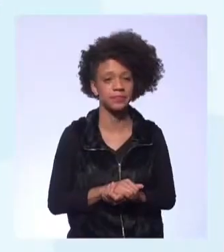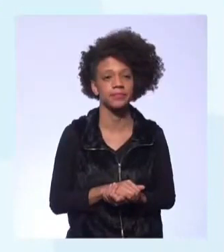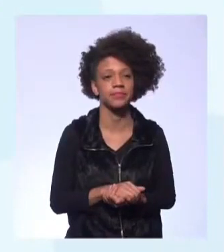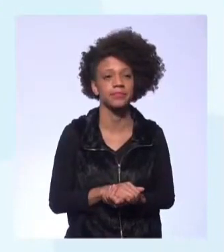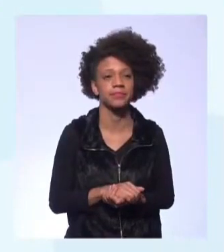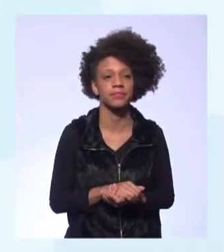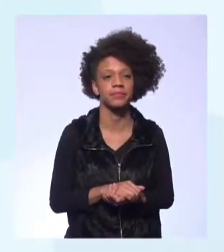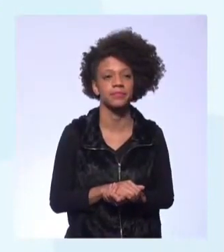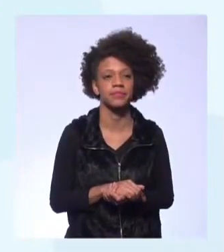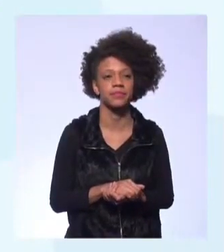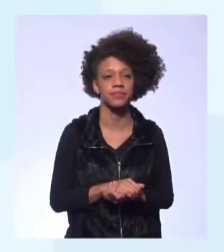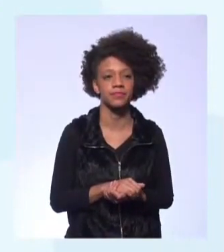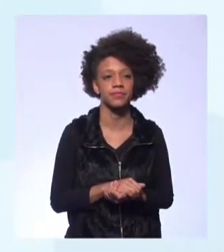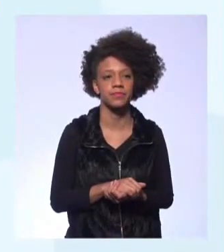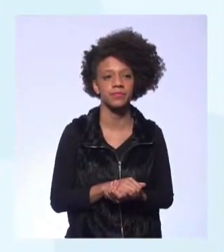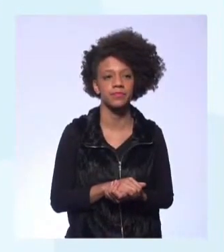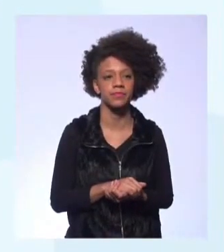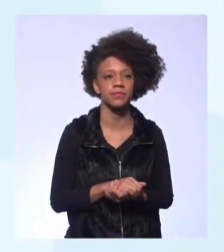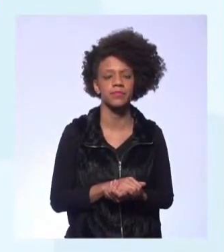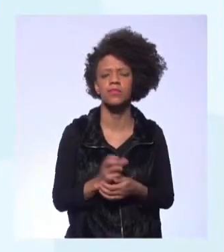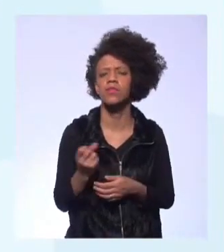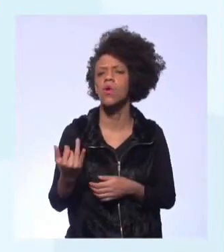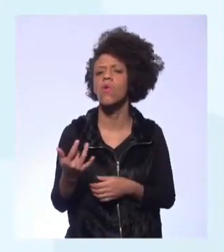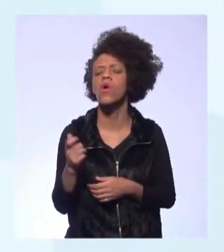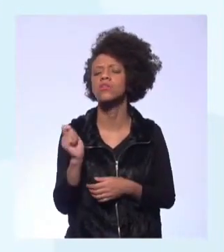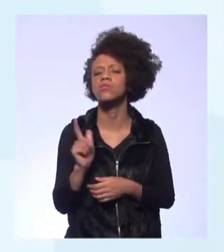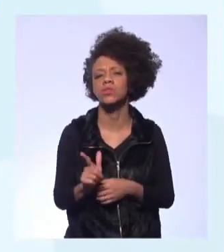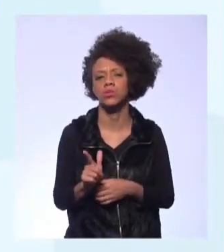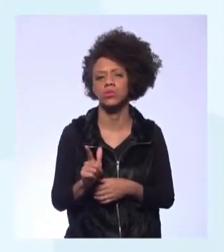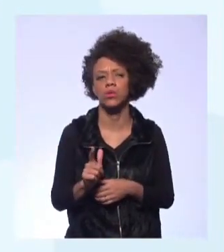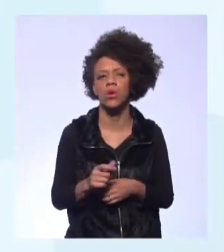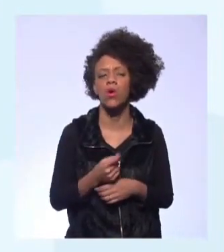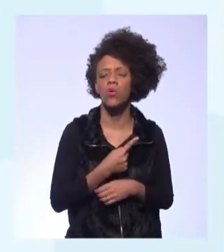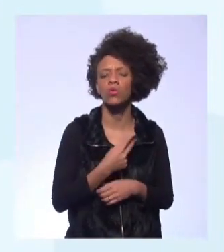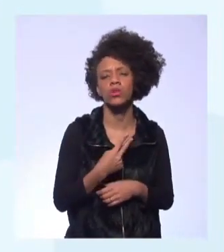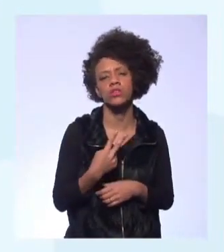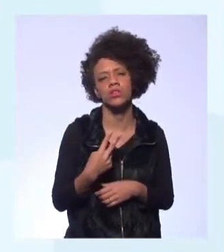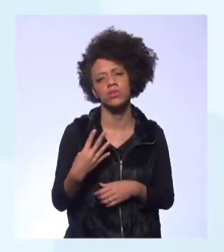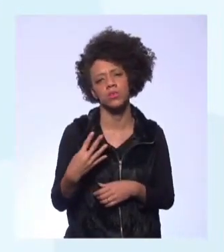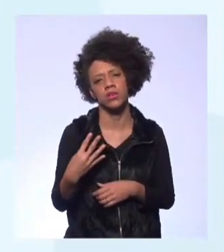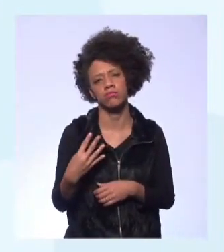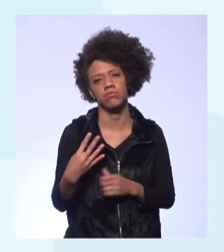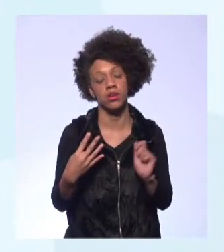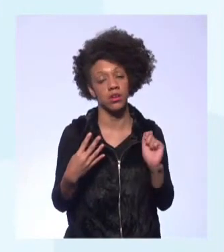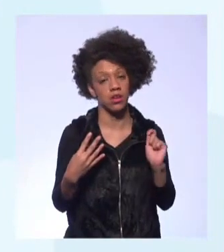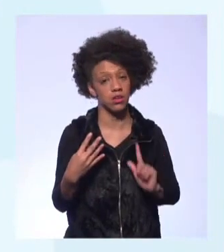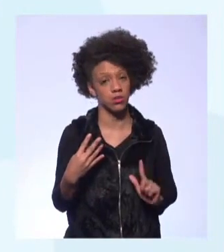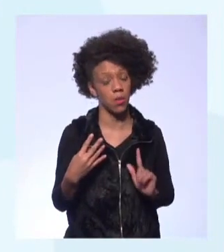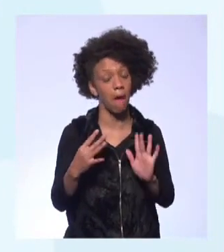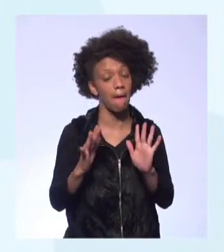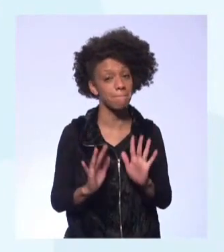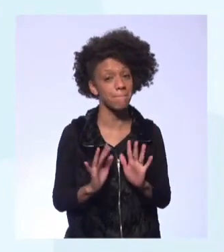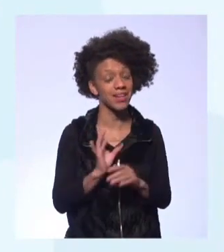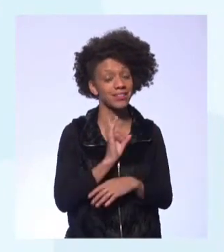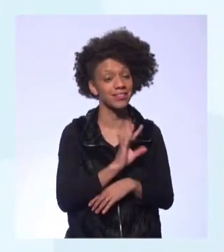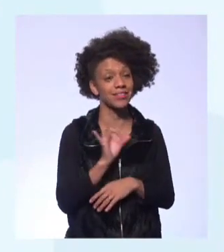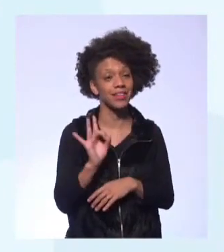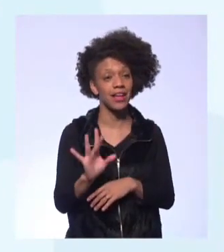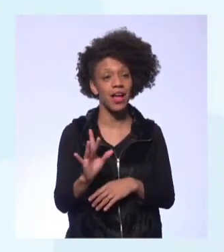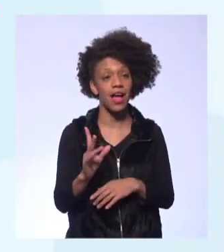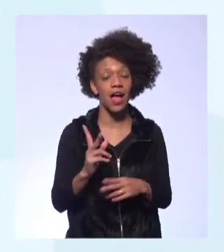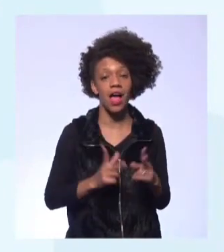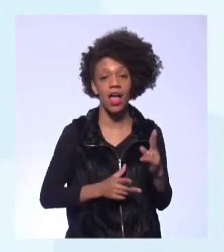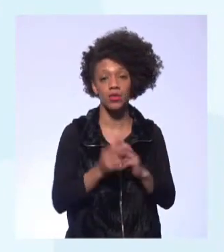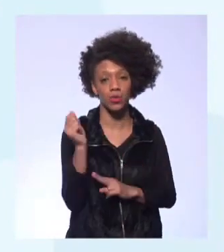por gentileza. Eu tenho quantos azuis? Eu tenho 1, 2, 3, 4 azul. Porém, que cada azul é